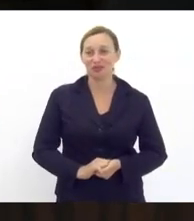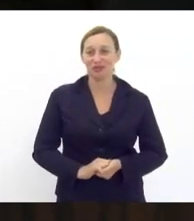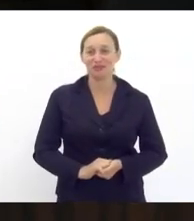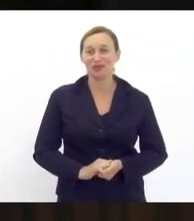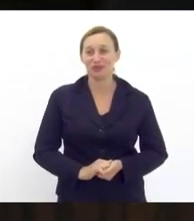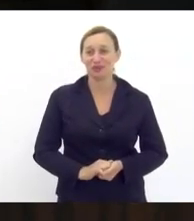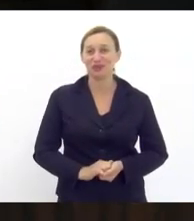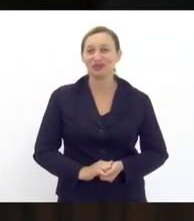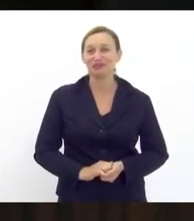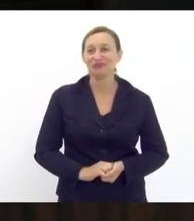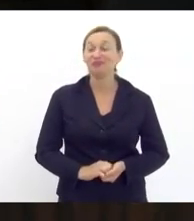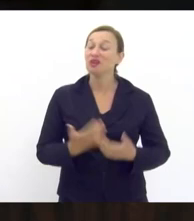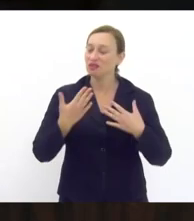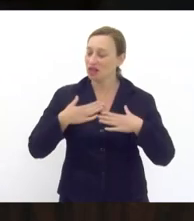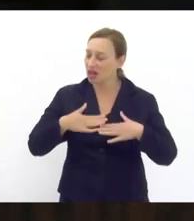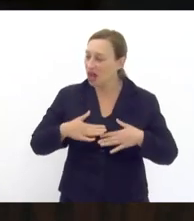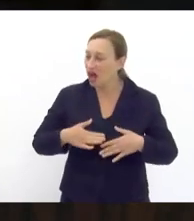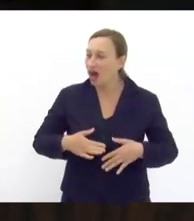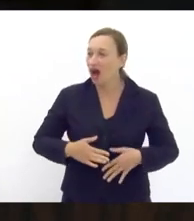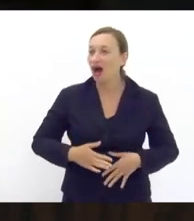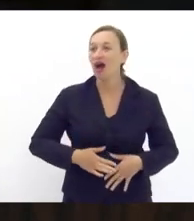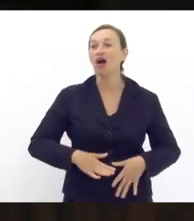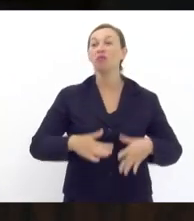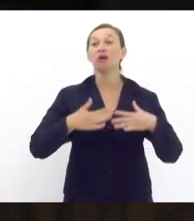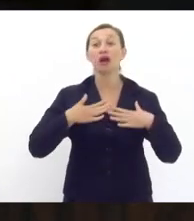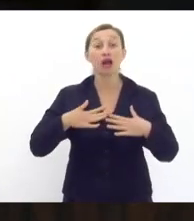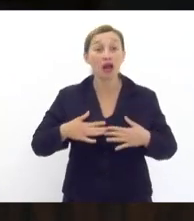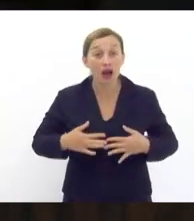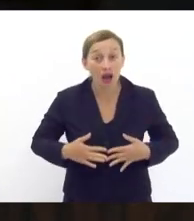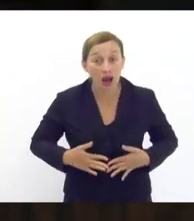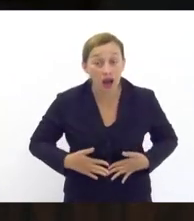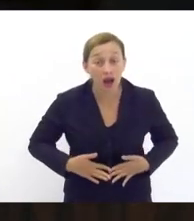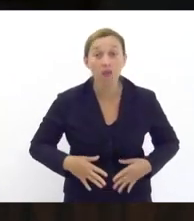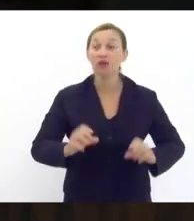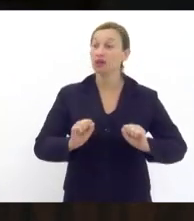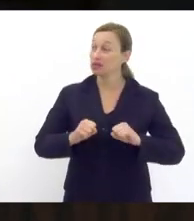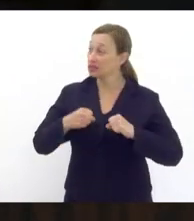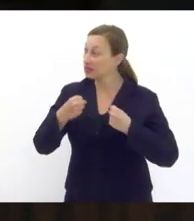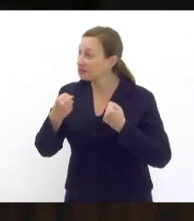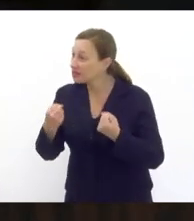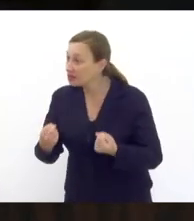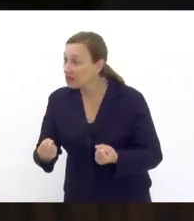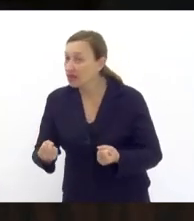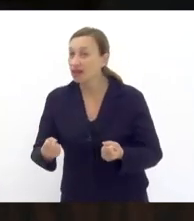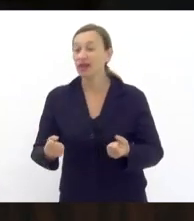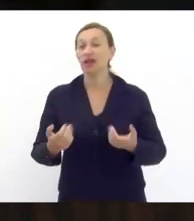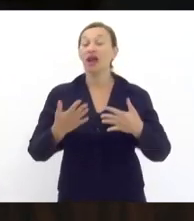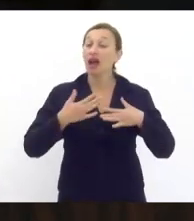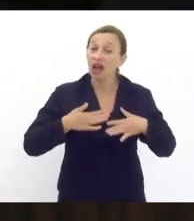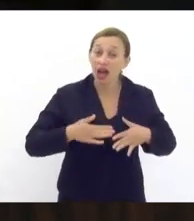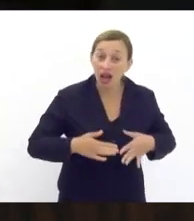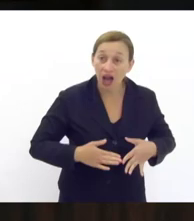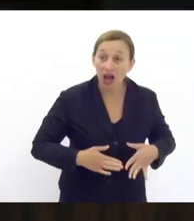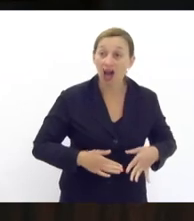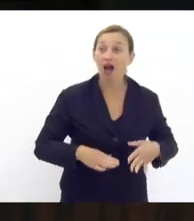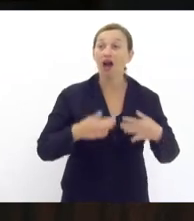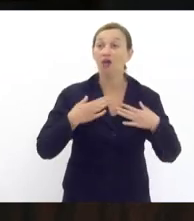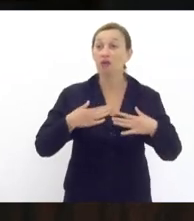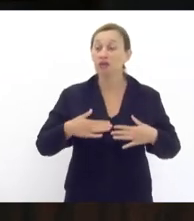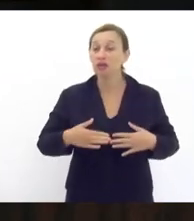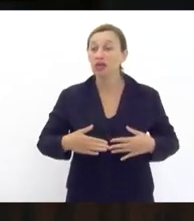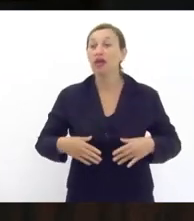Deputado, vamos ficar calmos, ânimos, dá um direito de todos se defenderem. Nós, tá? É um país